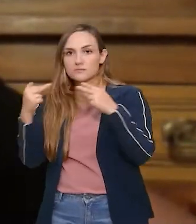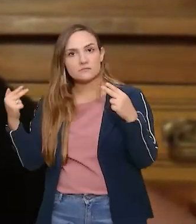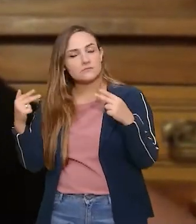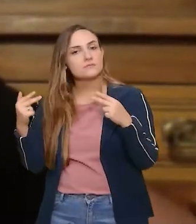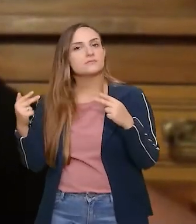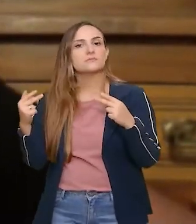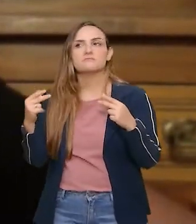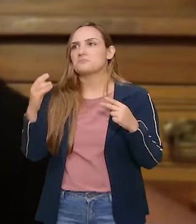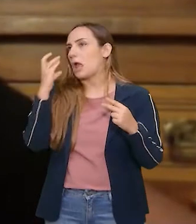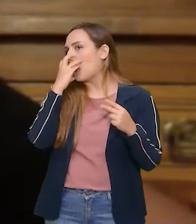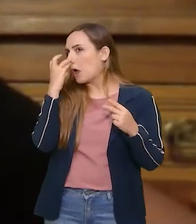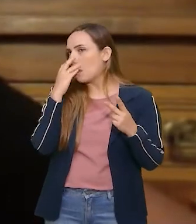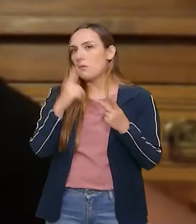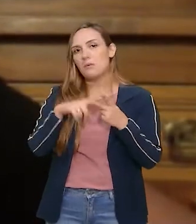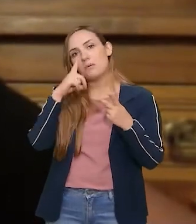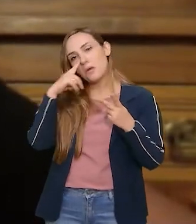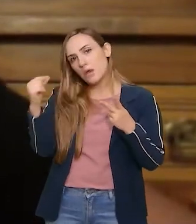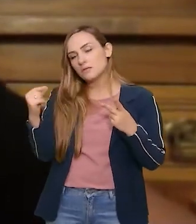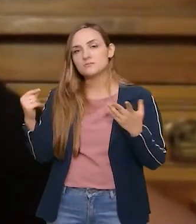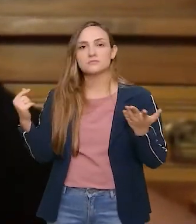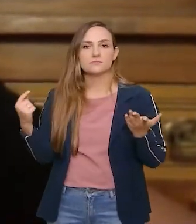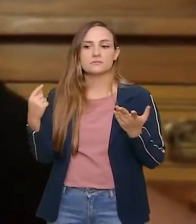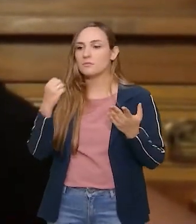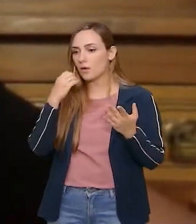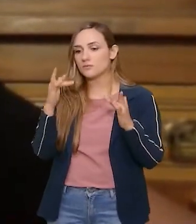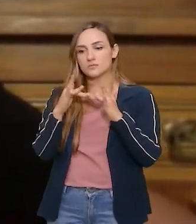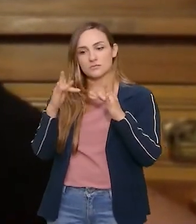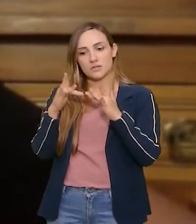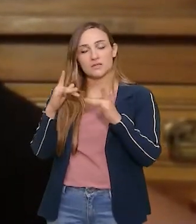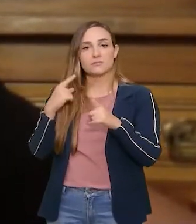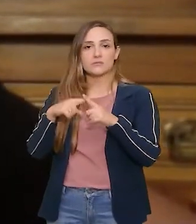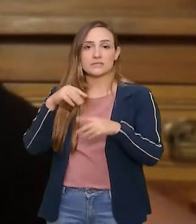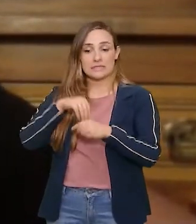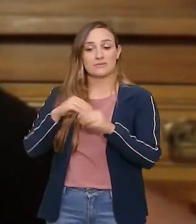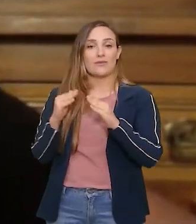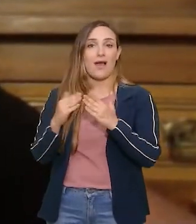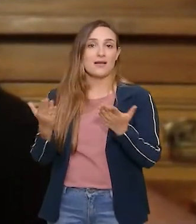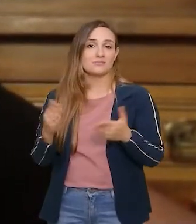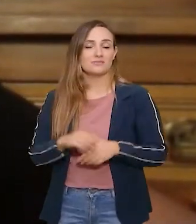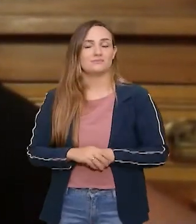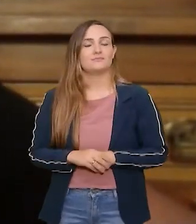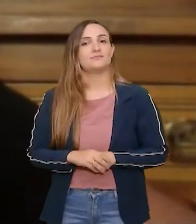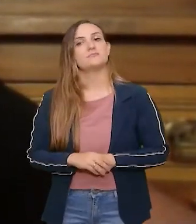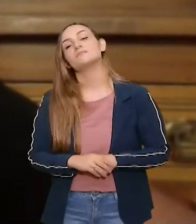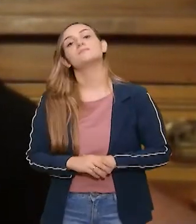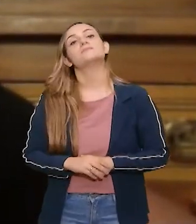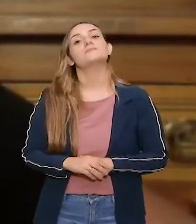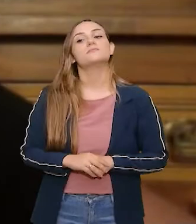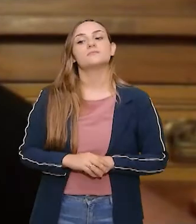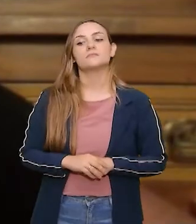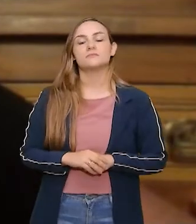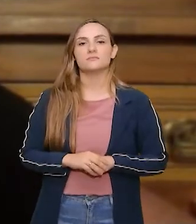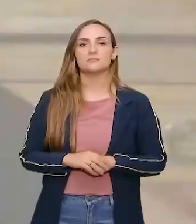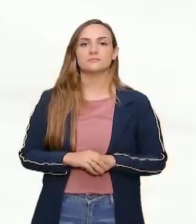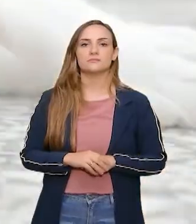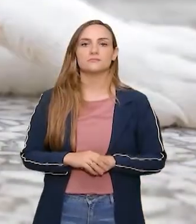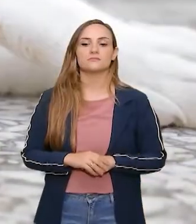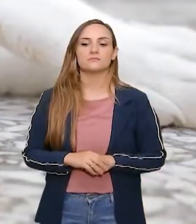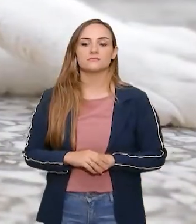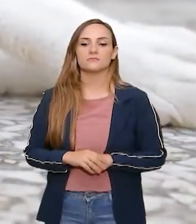adoções. Muitas famílias quiseram adotar um cãozinho, um gatinho para fazer companhia, né, já que estavam presas dentro de suas